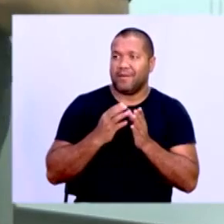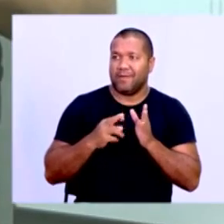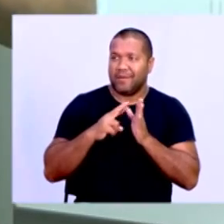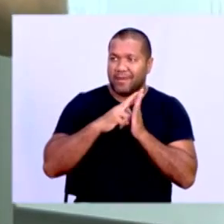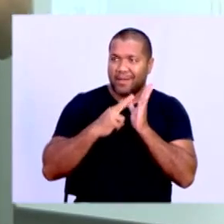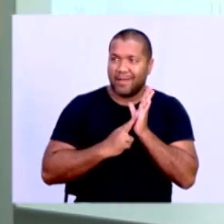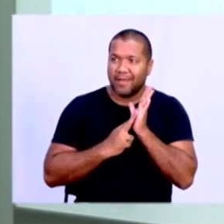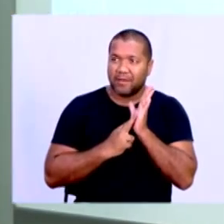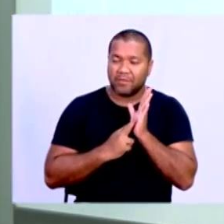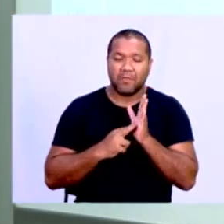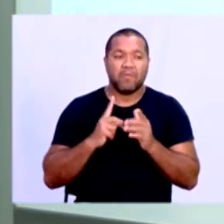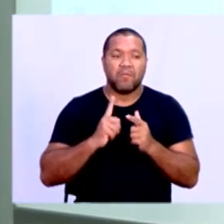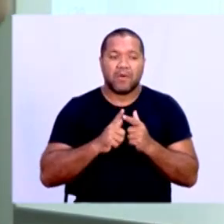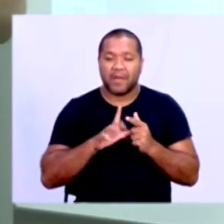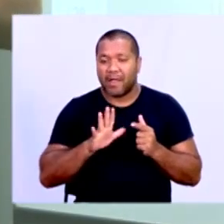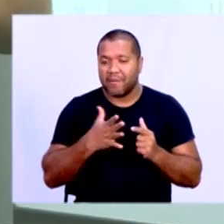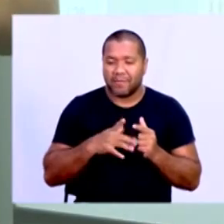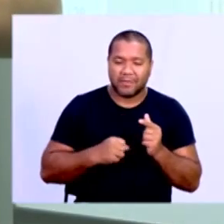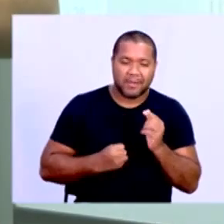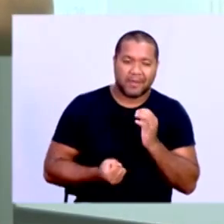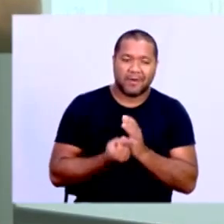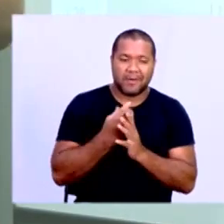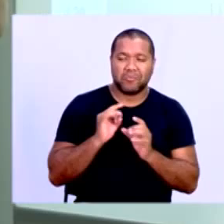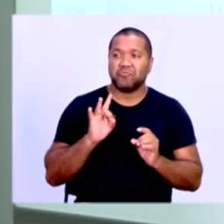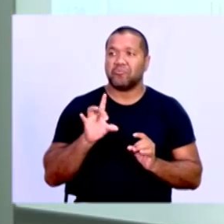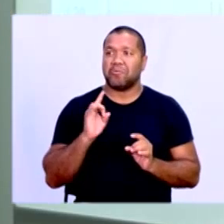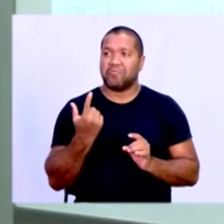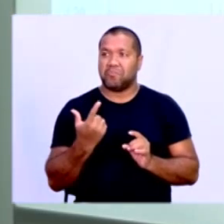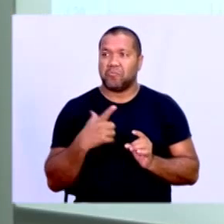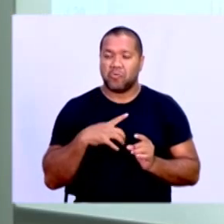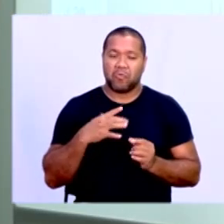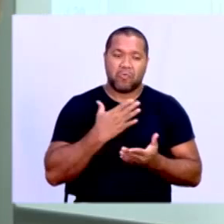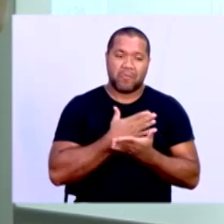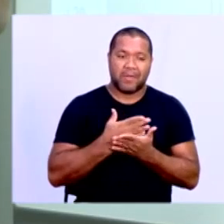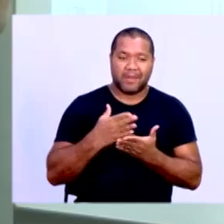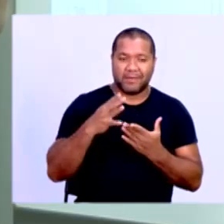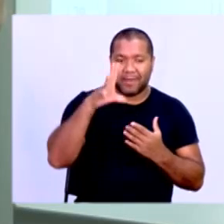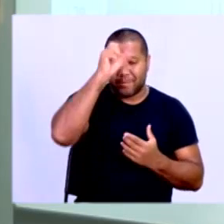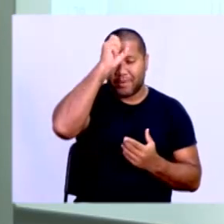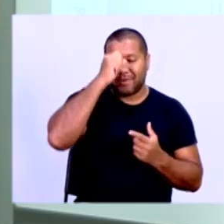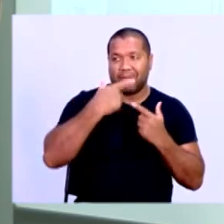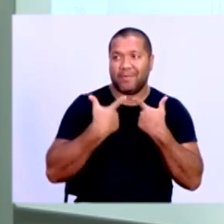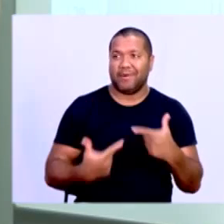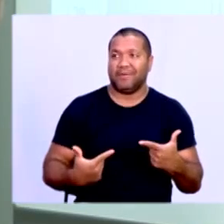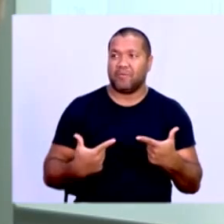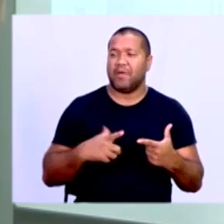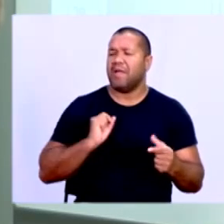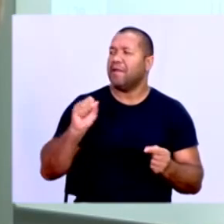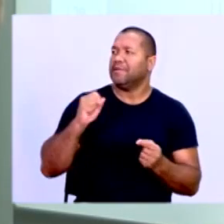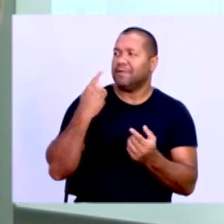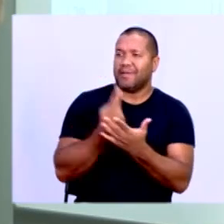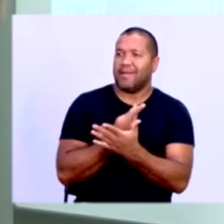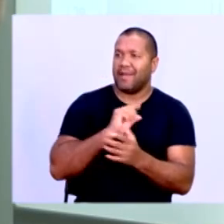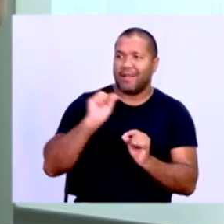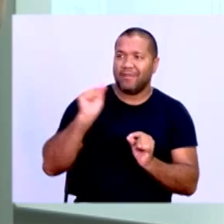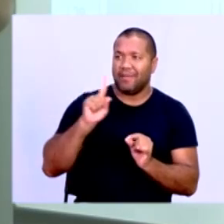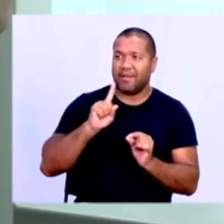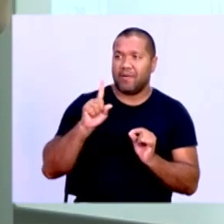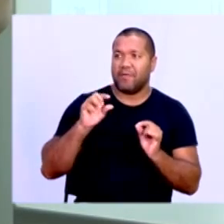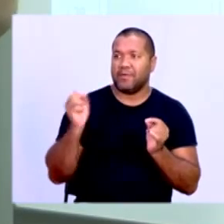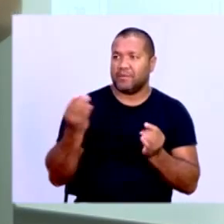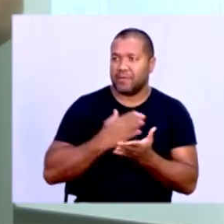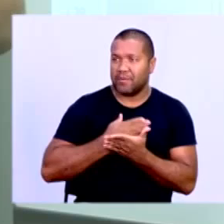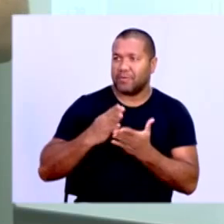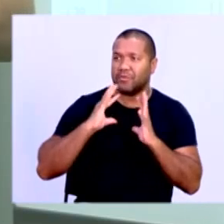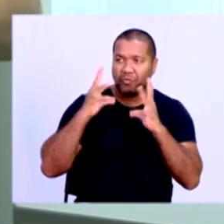programa sozinho, você começa a aprender uma linguagem. Isso não é errado, tá, gente? Isso é o início de tudo. É o princípio